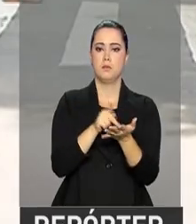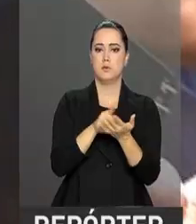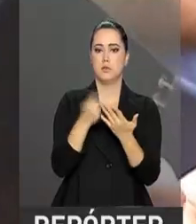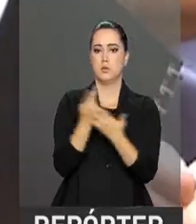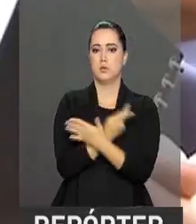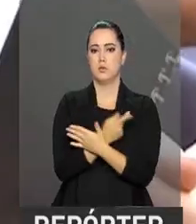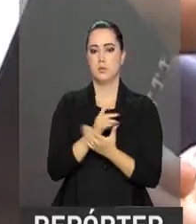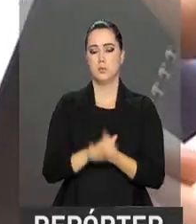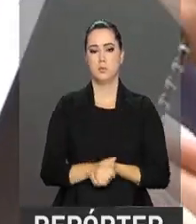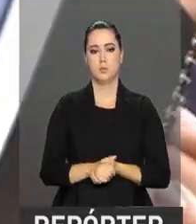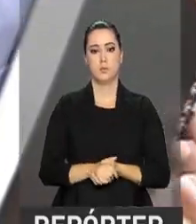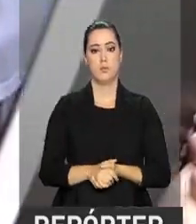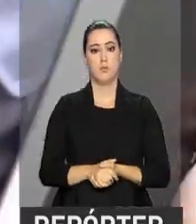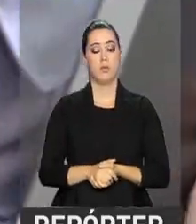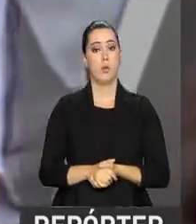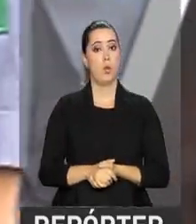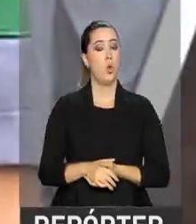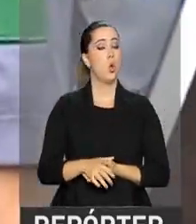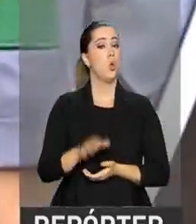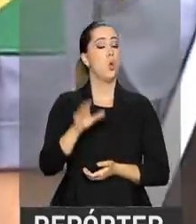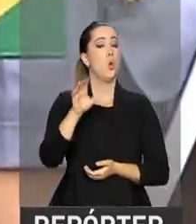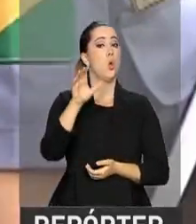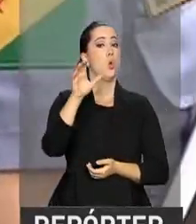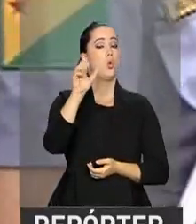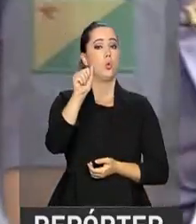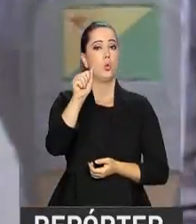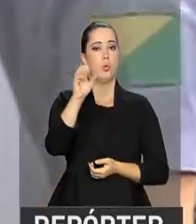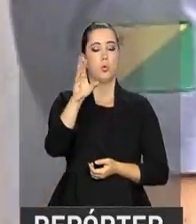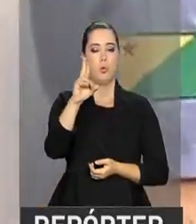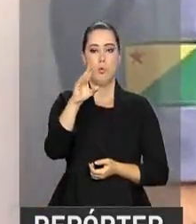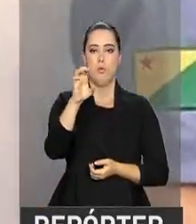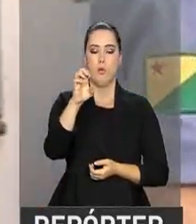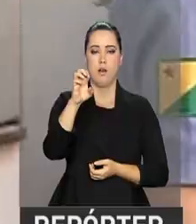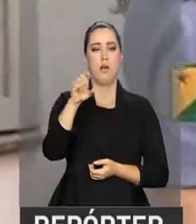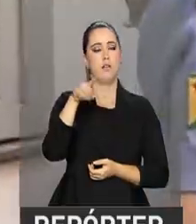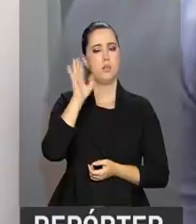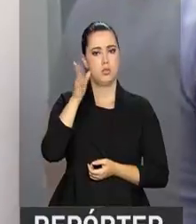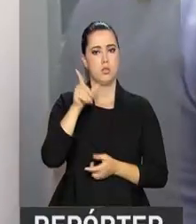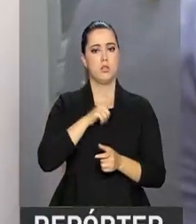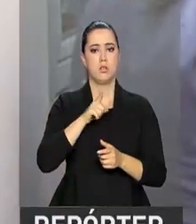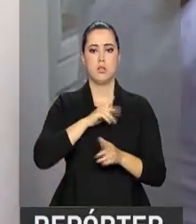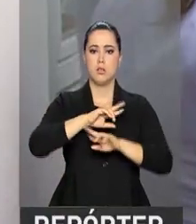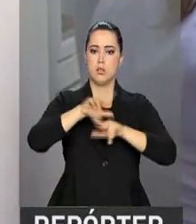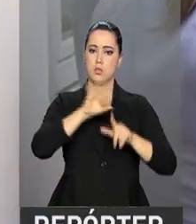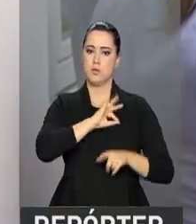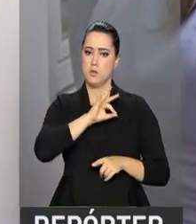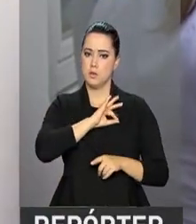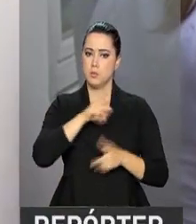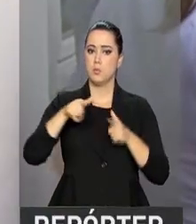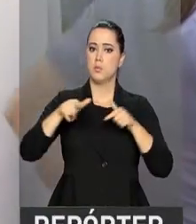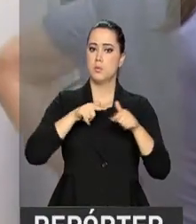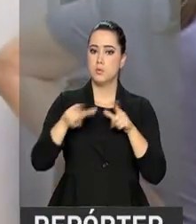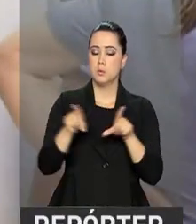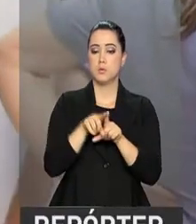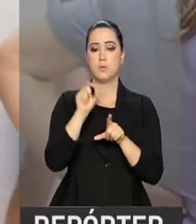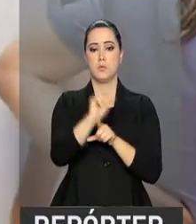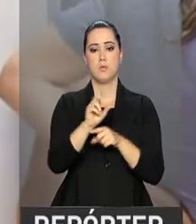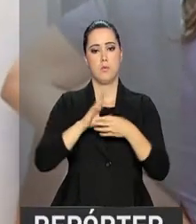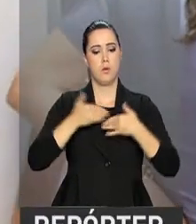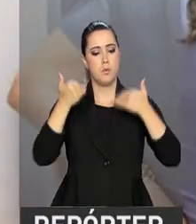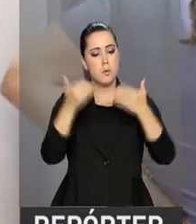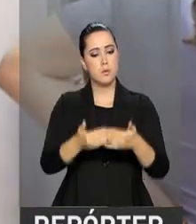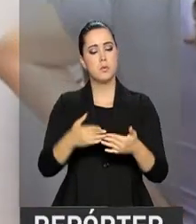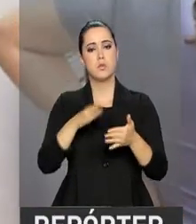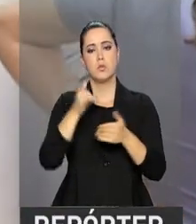local. No estado do Acre, algumas ações de policiamento comunitário já foram implantadas, como a ronda escolar e o programa de resistência